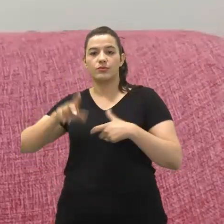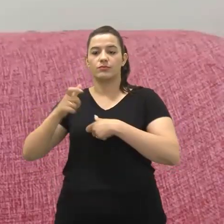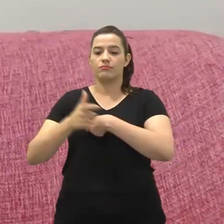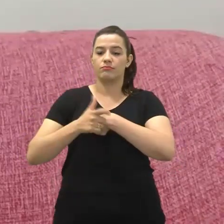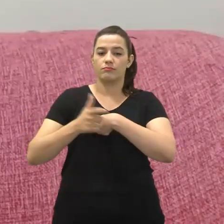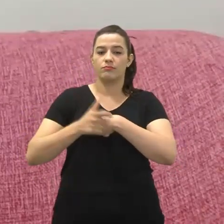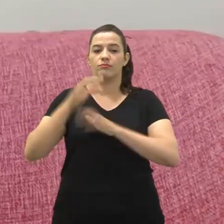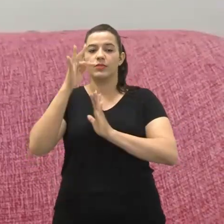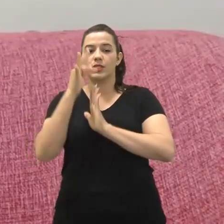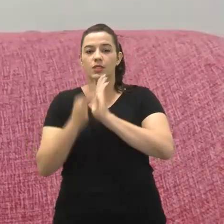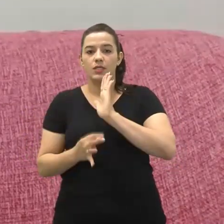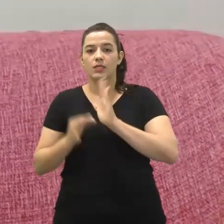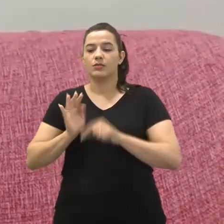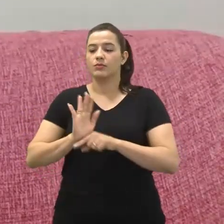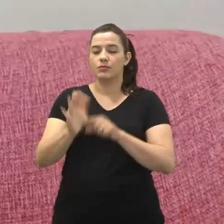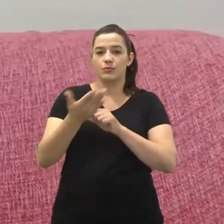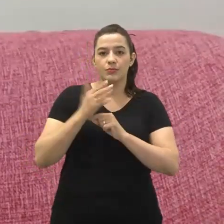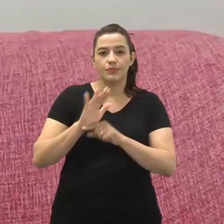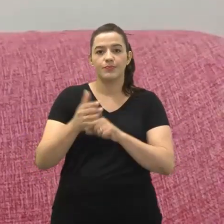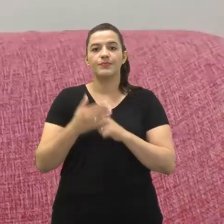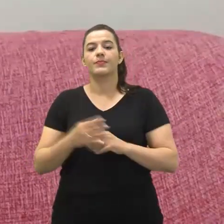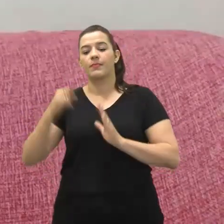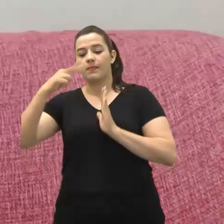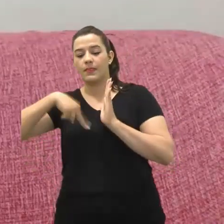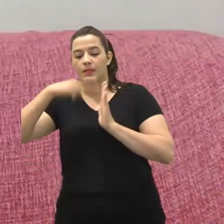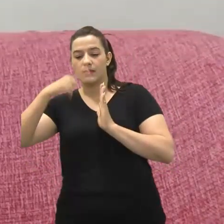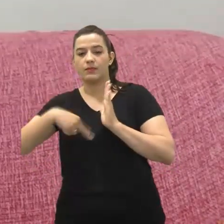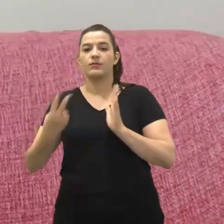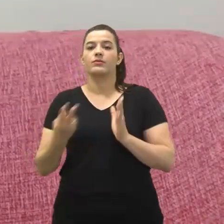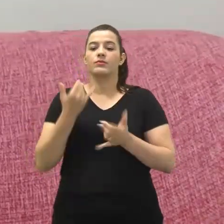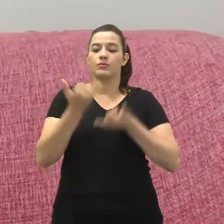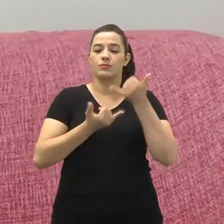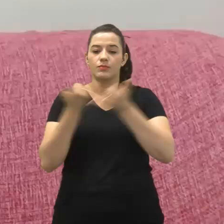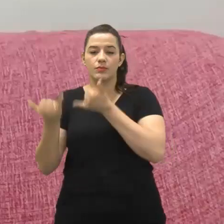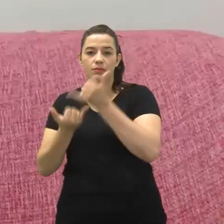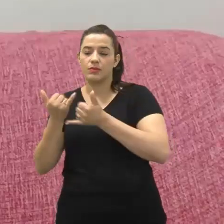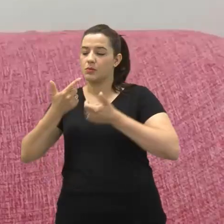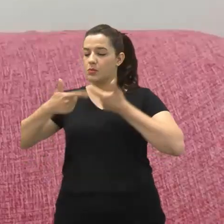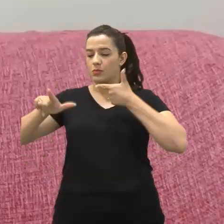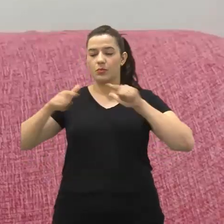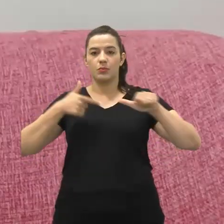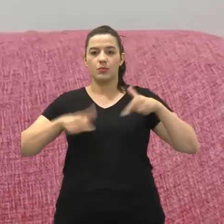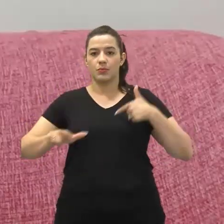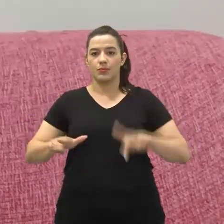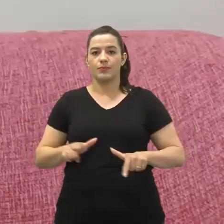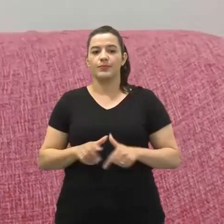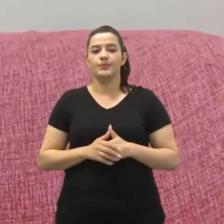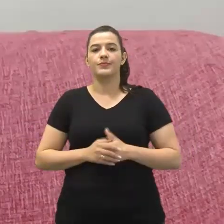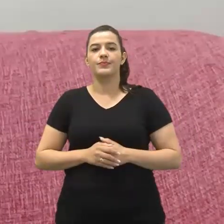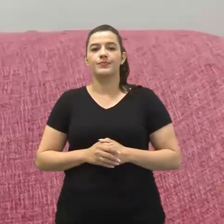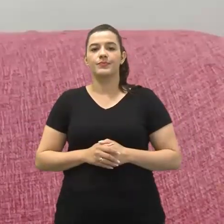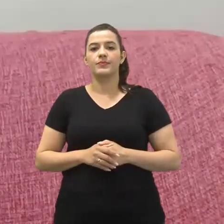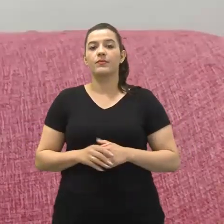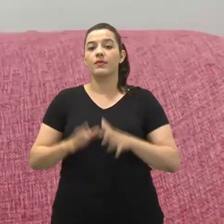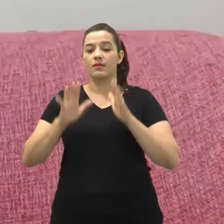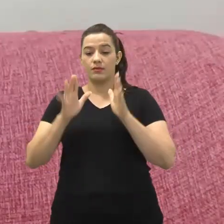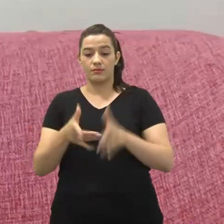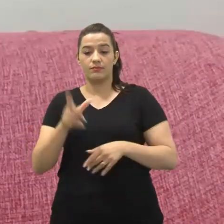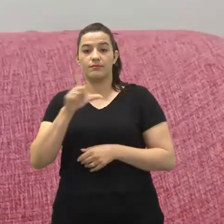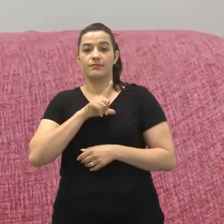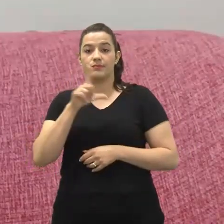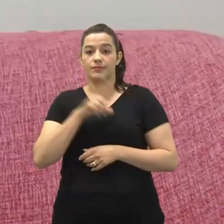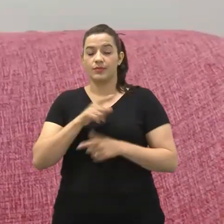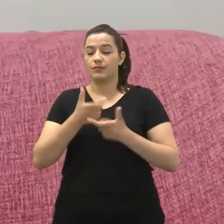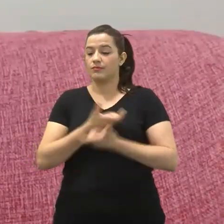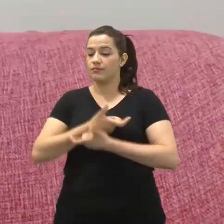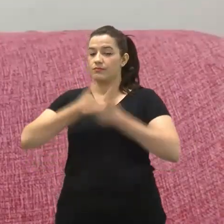textos colaborativos em leituras jovens e etc nós já temos a também